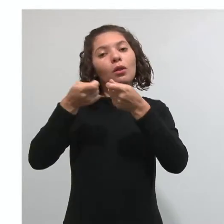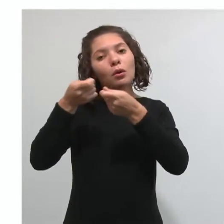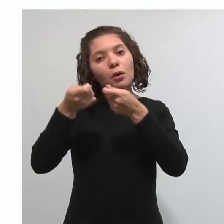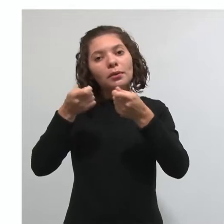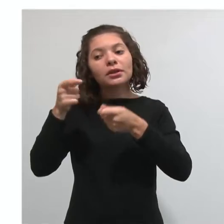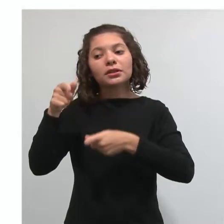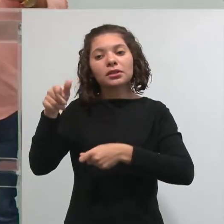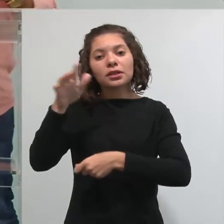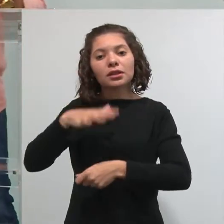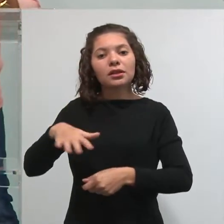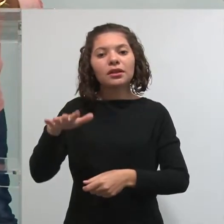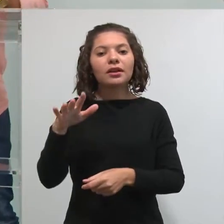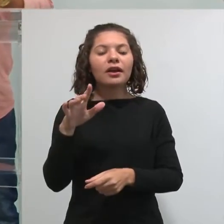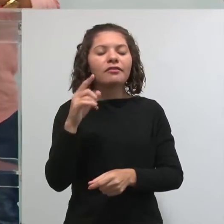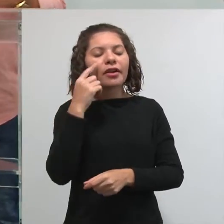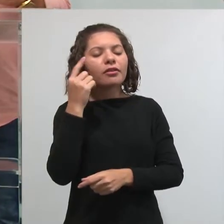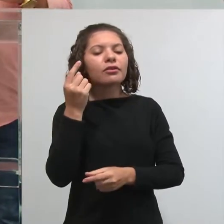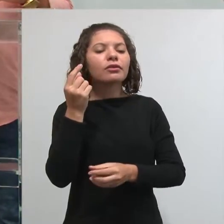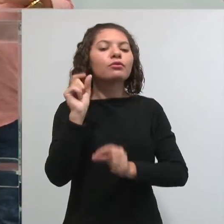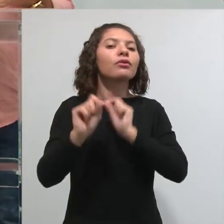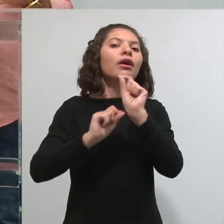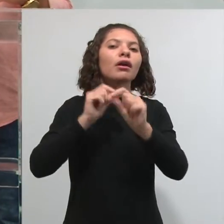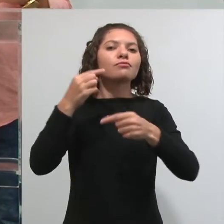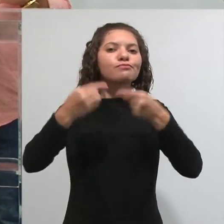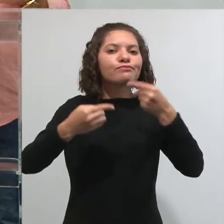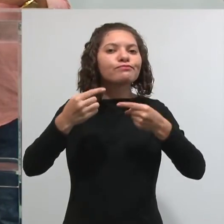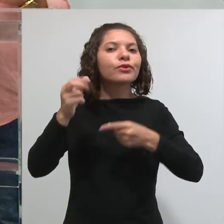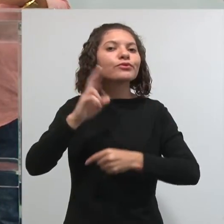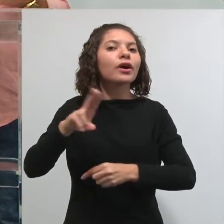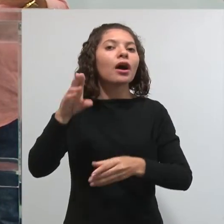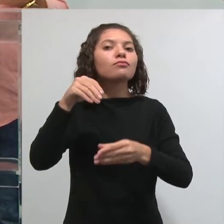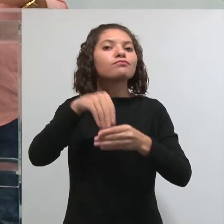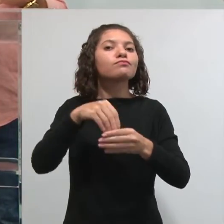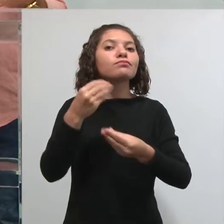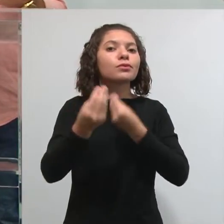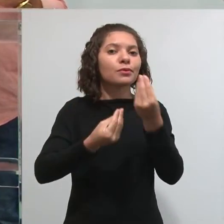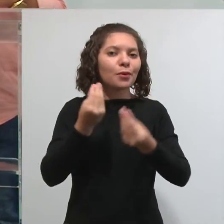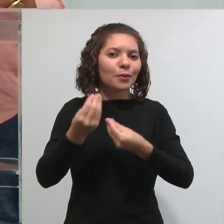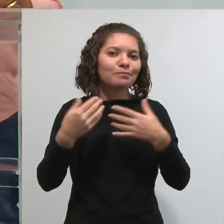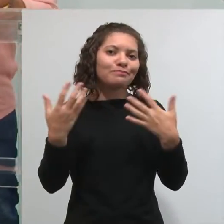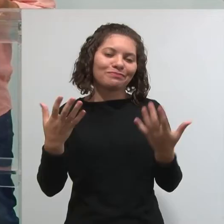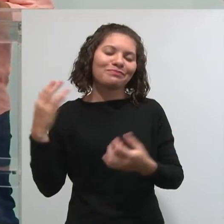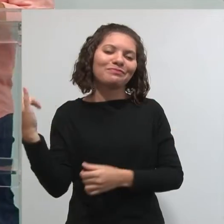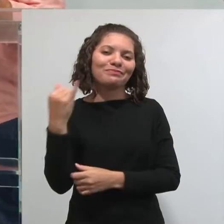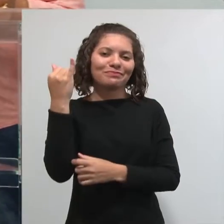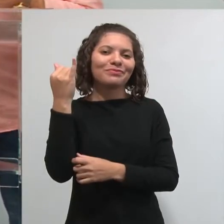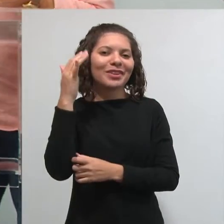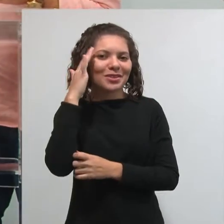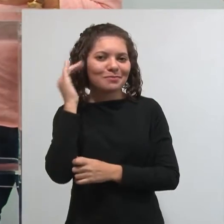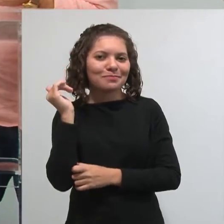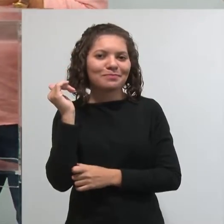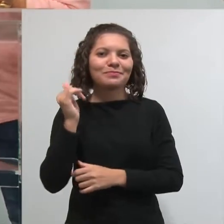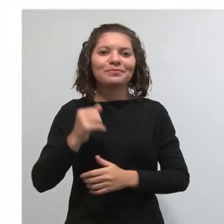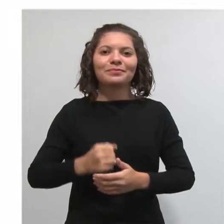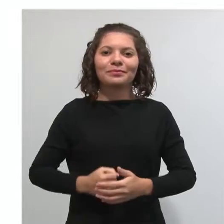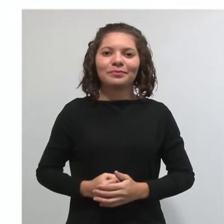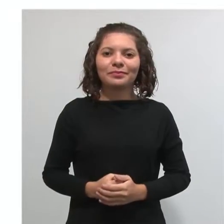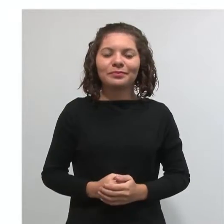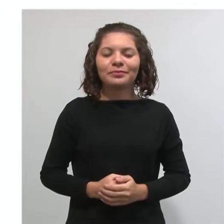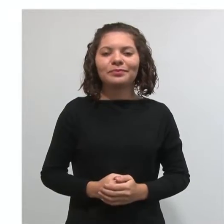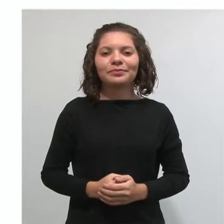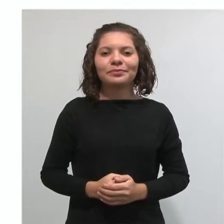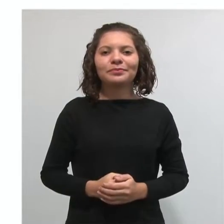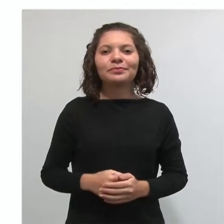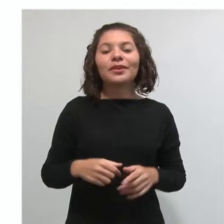que tipo de política vai ser formulada e como ela vai ser implementada, certo? Então é importante a gente estar ciente disso.